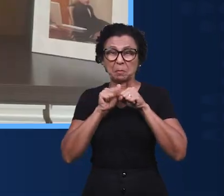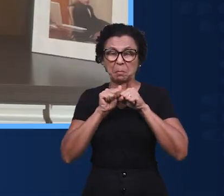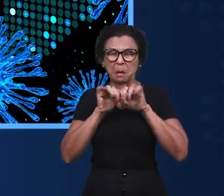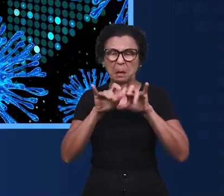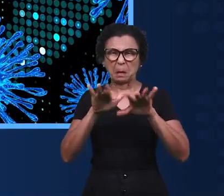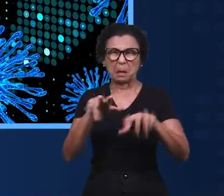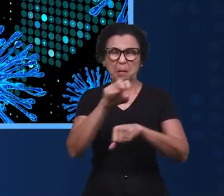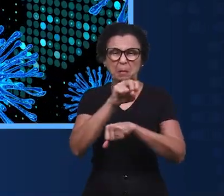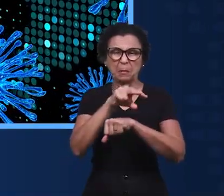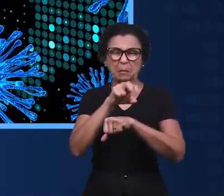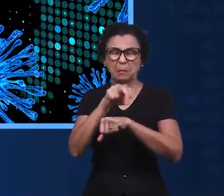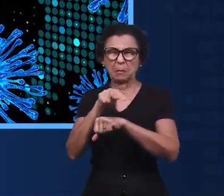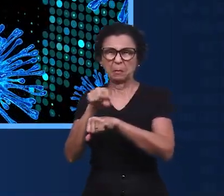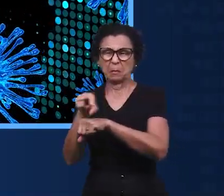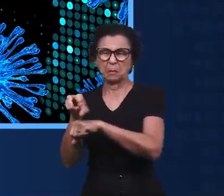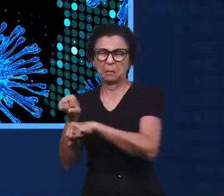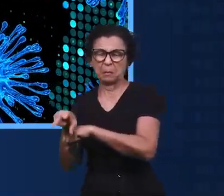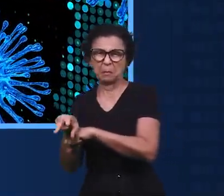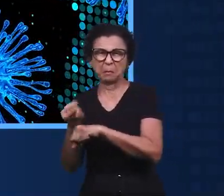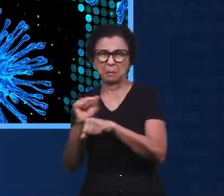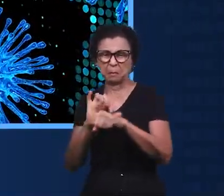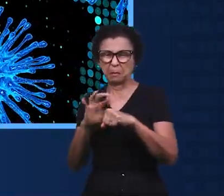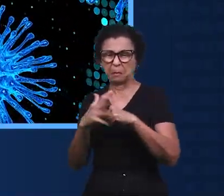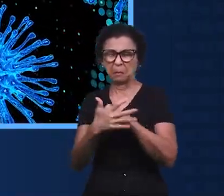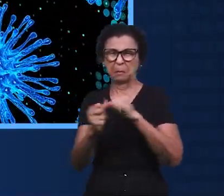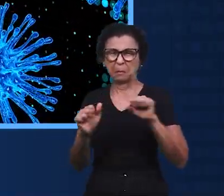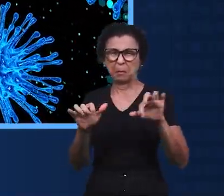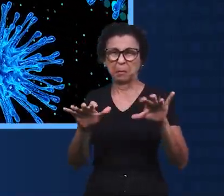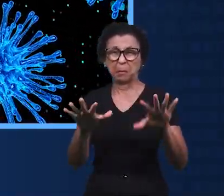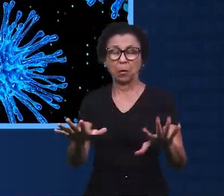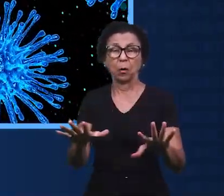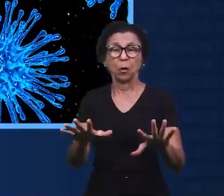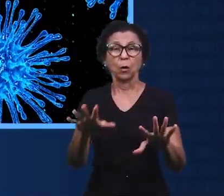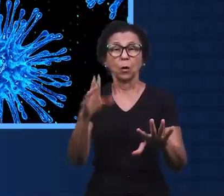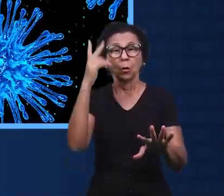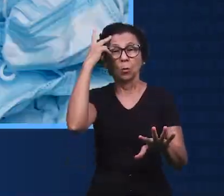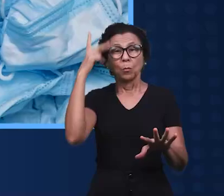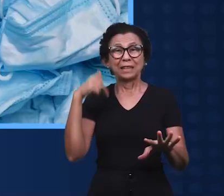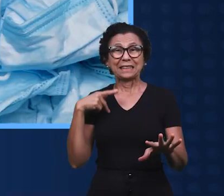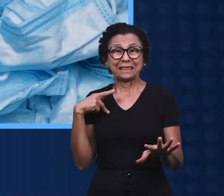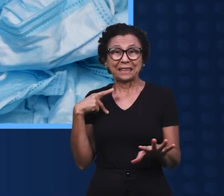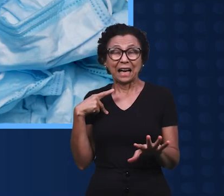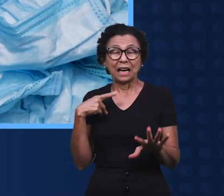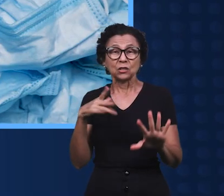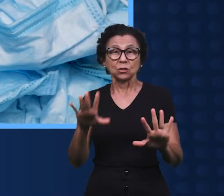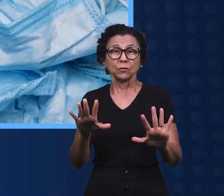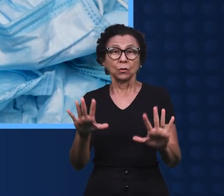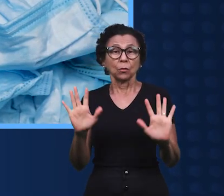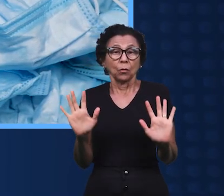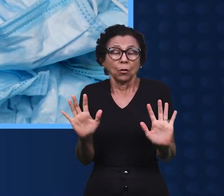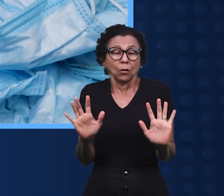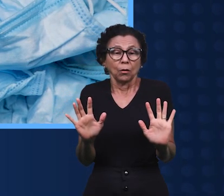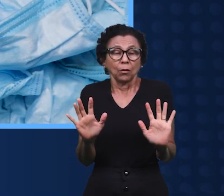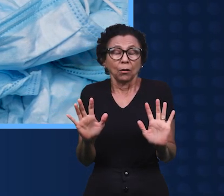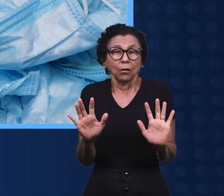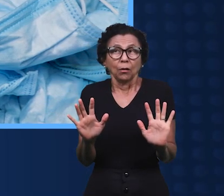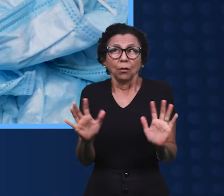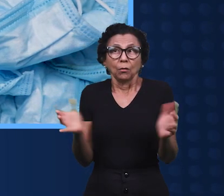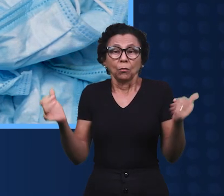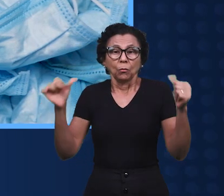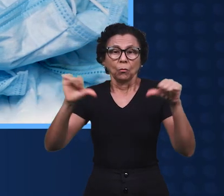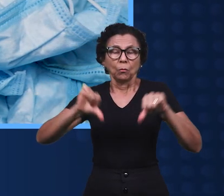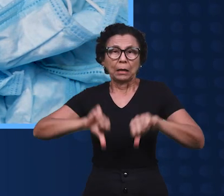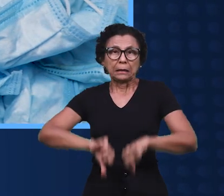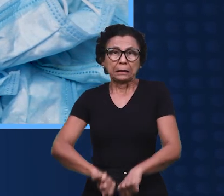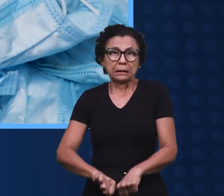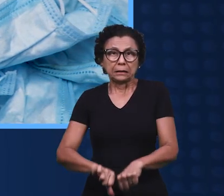Covid-19, quando o mundo todo se viu de joelhos diante de uma crise sanitária sem